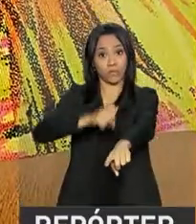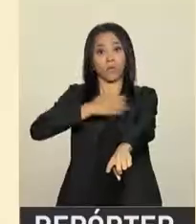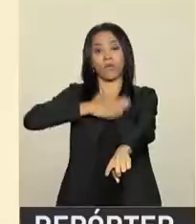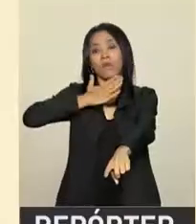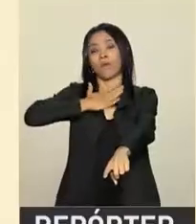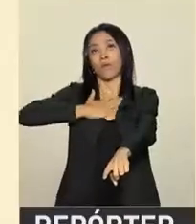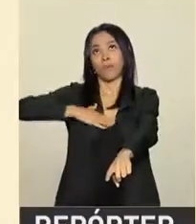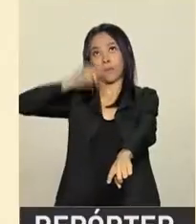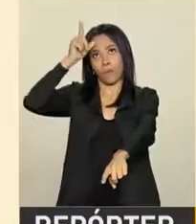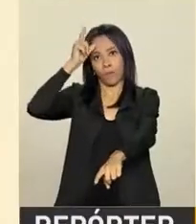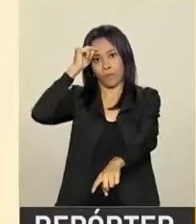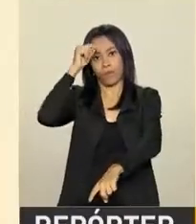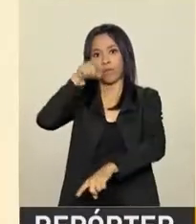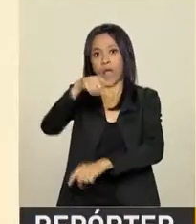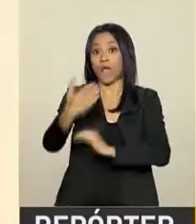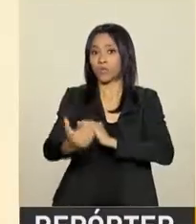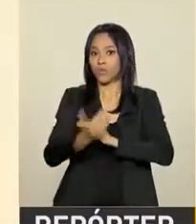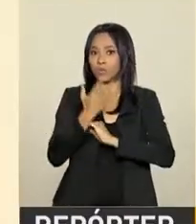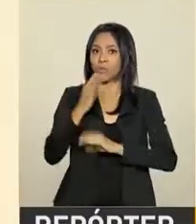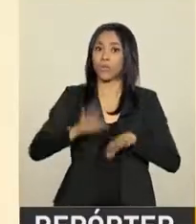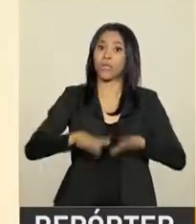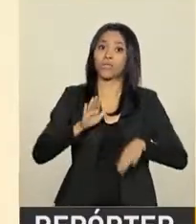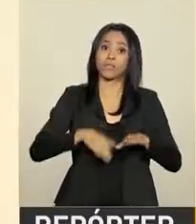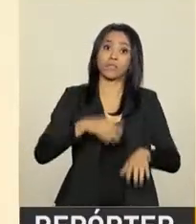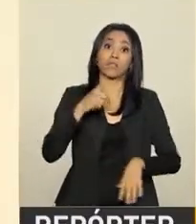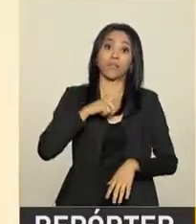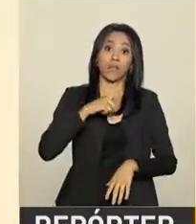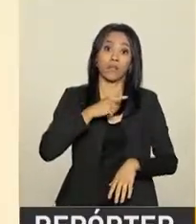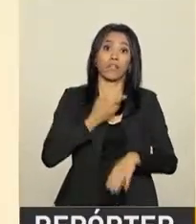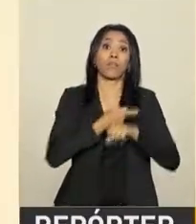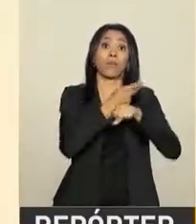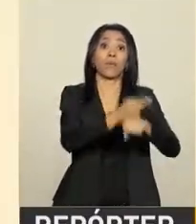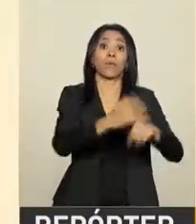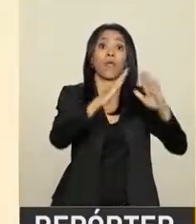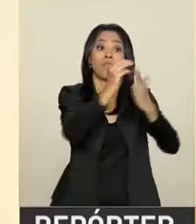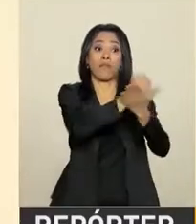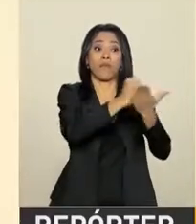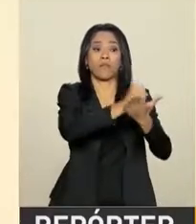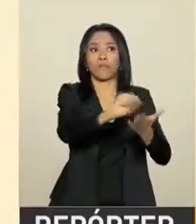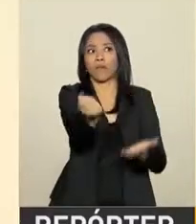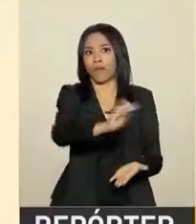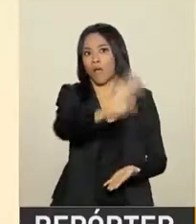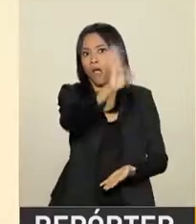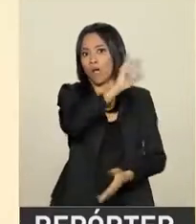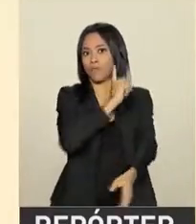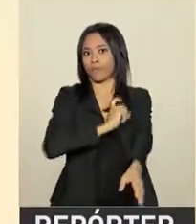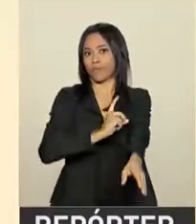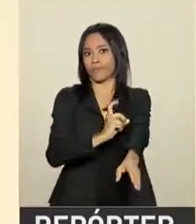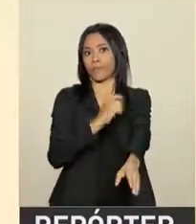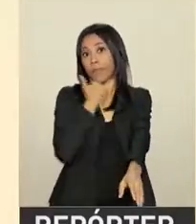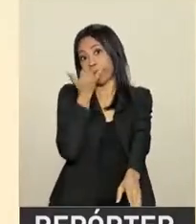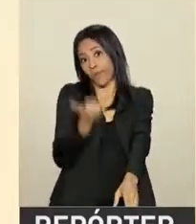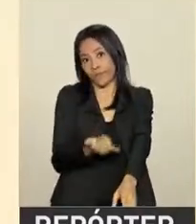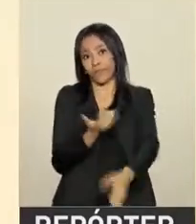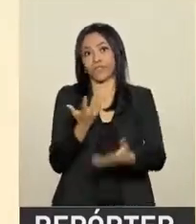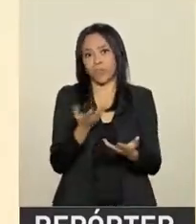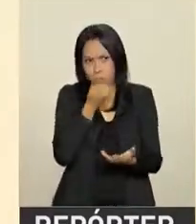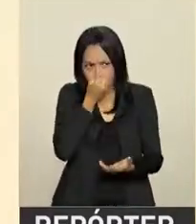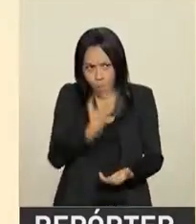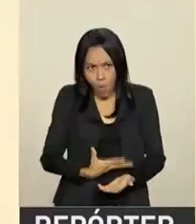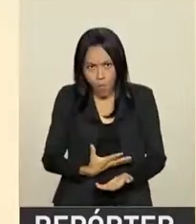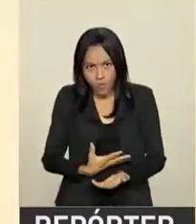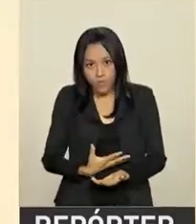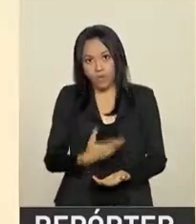ajuda um pouco né porque às vezes de repente a gente vai comprar em farmácia é caro né dependendo se você quer um repelente bom